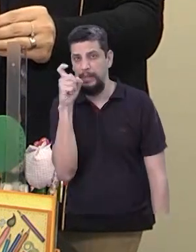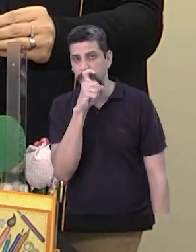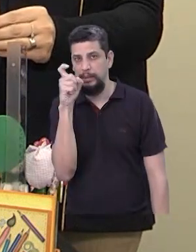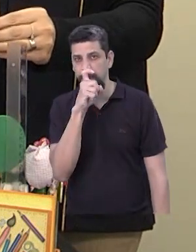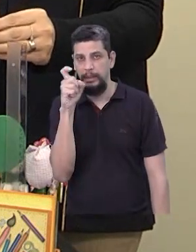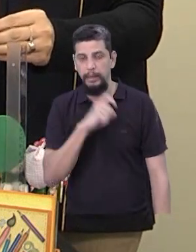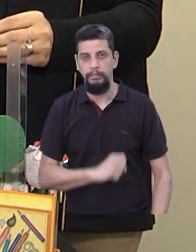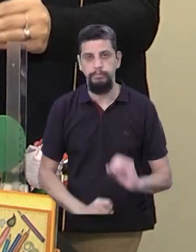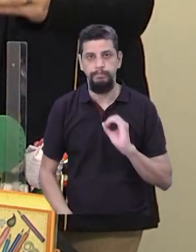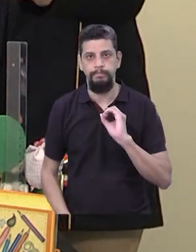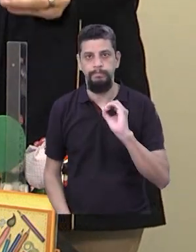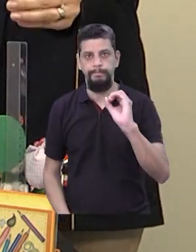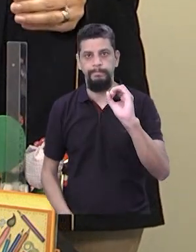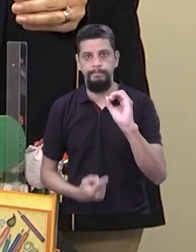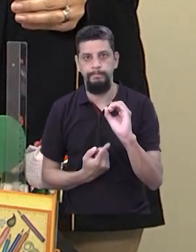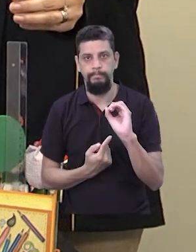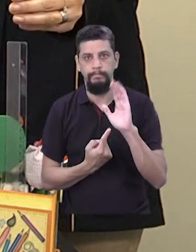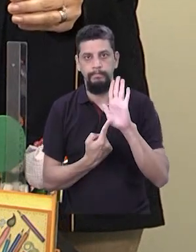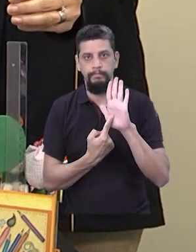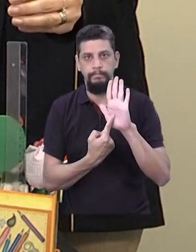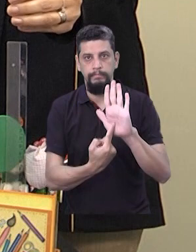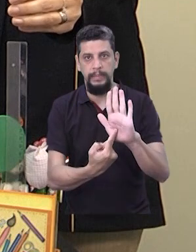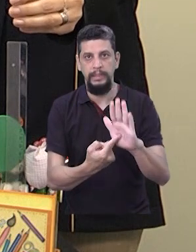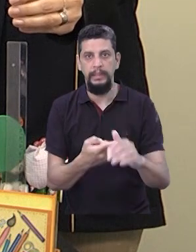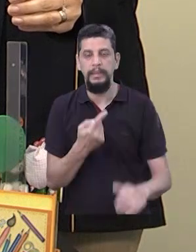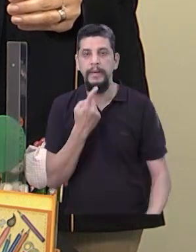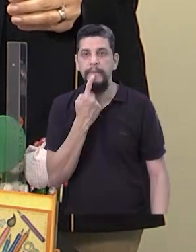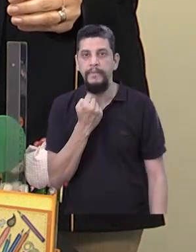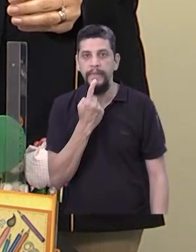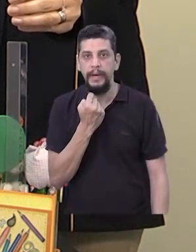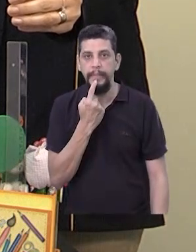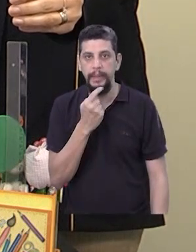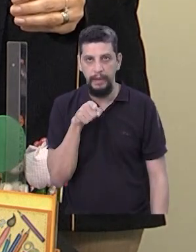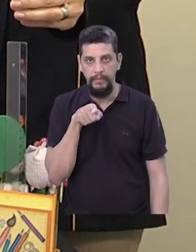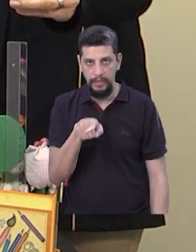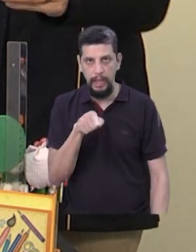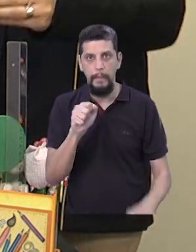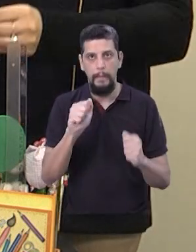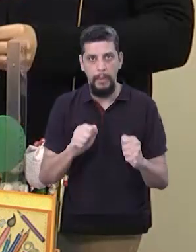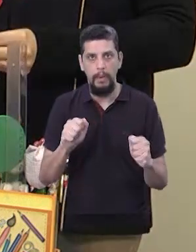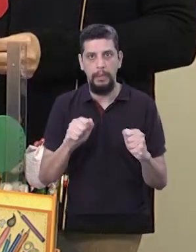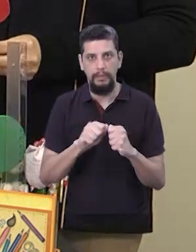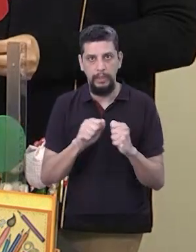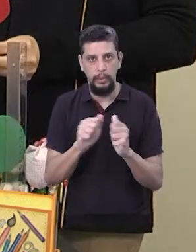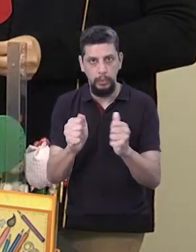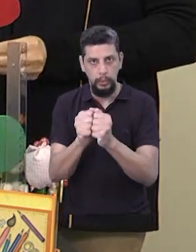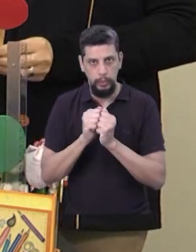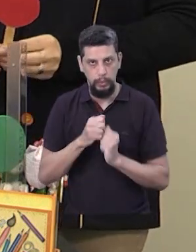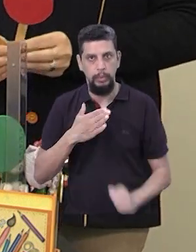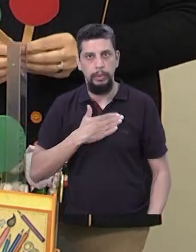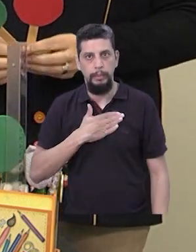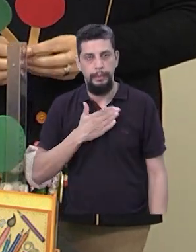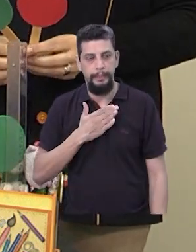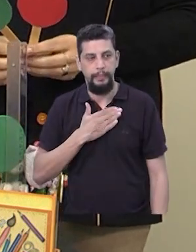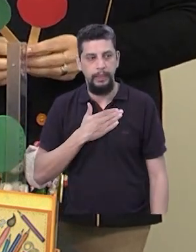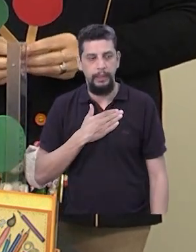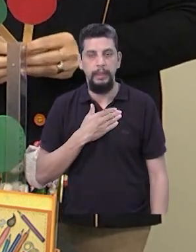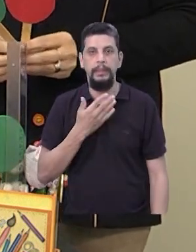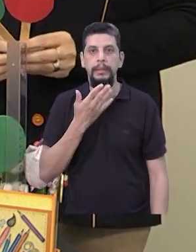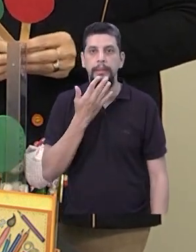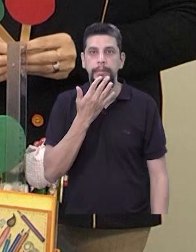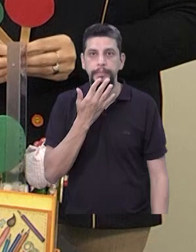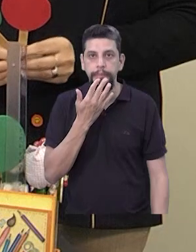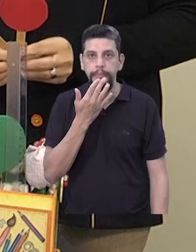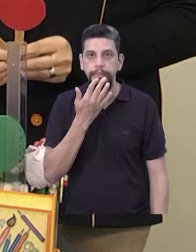verdadeira, é mentira, a gente vai levantar a plaquinha vermelha. Vermelha. E vocês podem fazer conosco em casa. Peguem lá